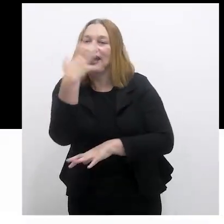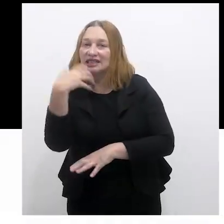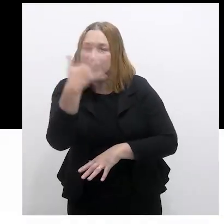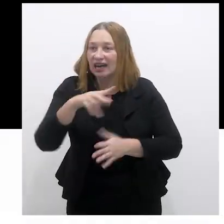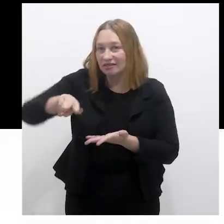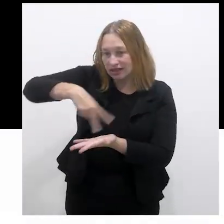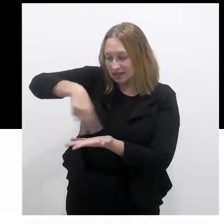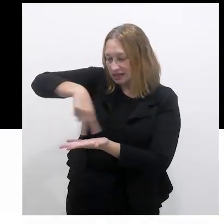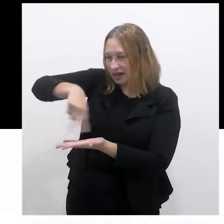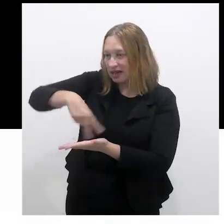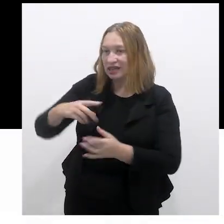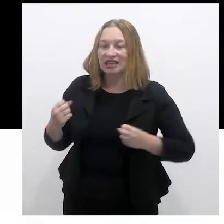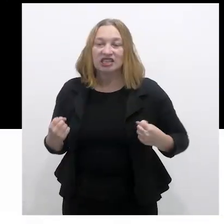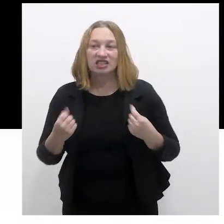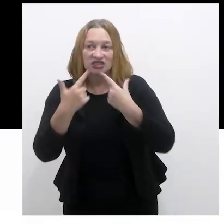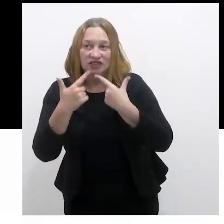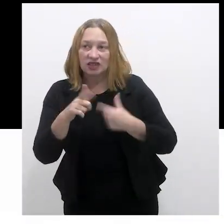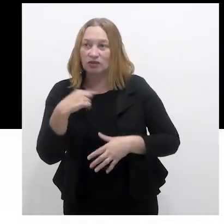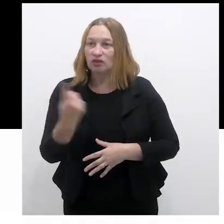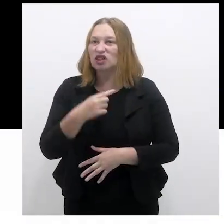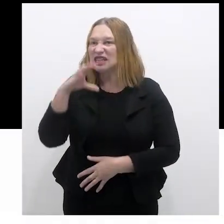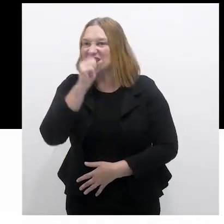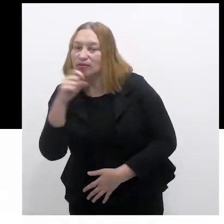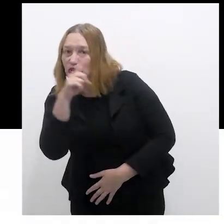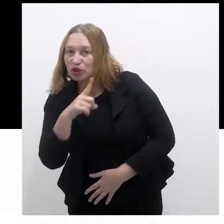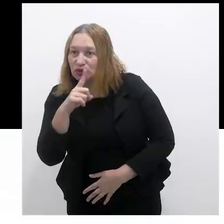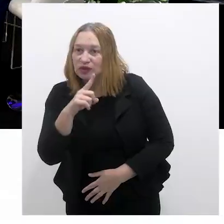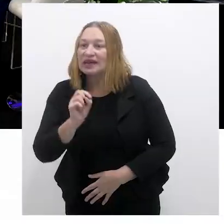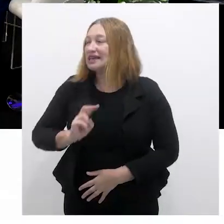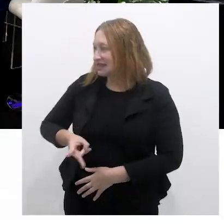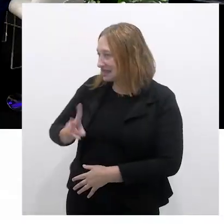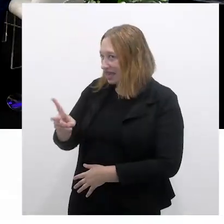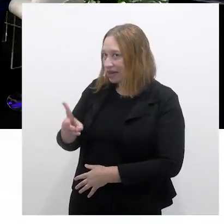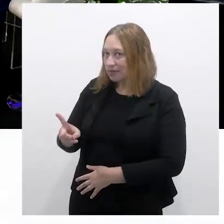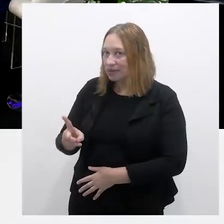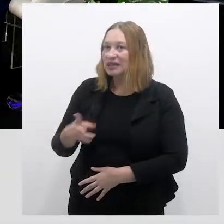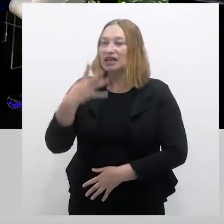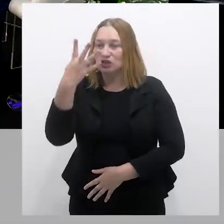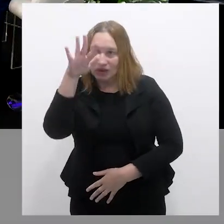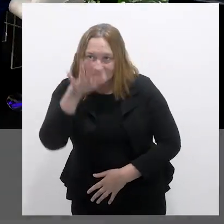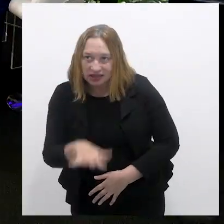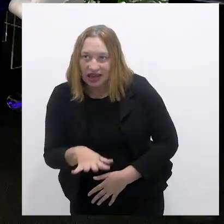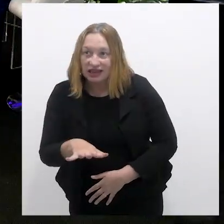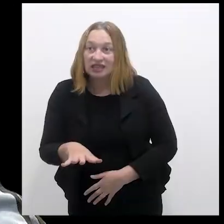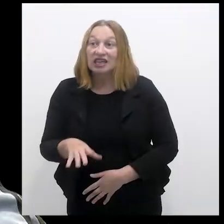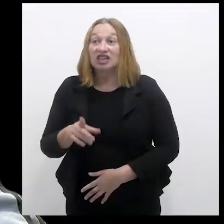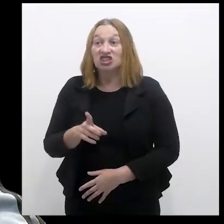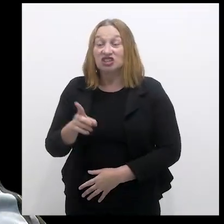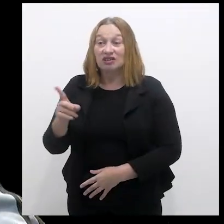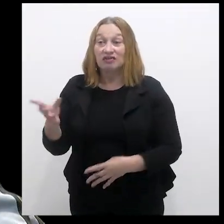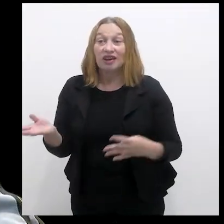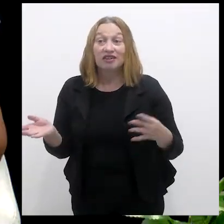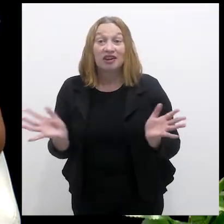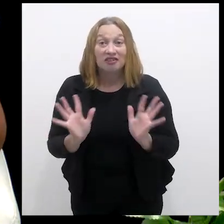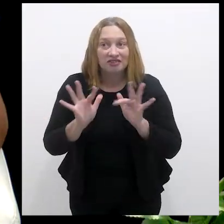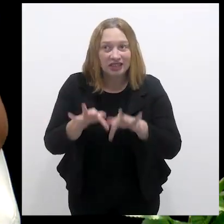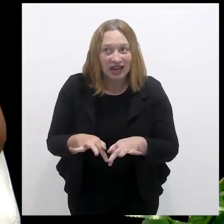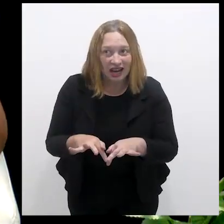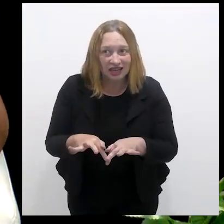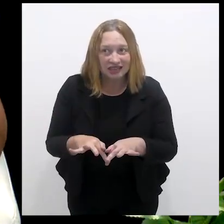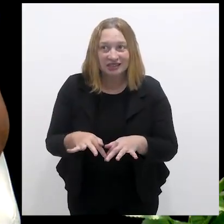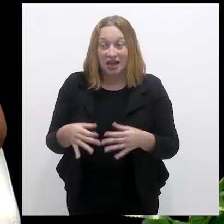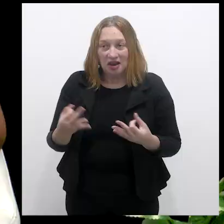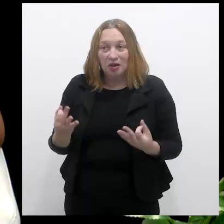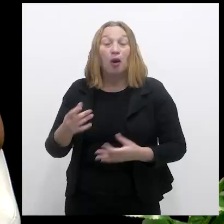todo mundo poder cantar, dançar e se divertir bastante com a gente. Sábados e domingos? Sempre sábados e domingos, às 4 horas da tarde. Isso. A gente